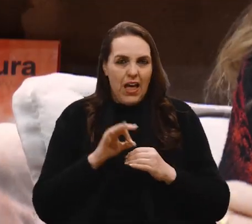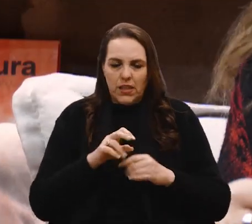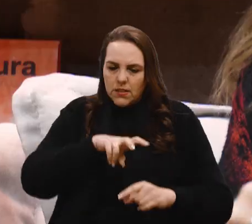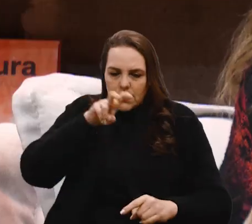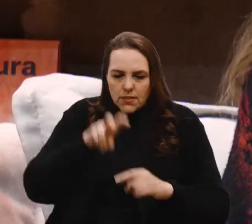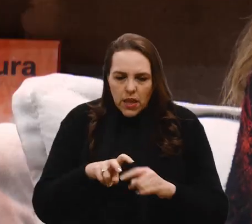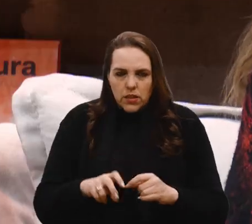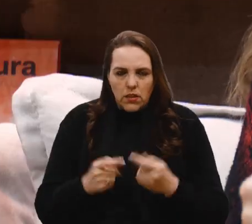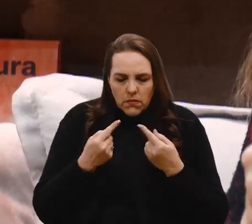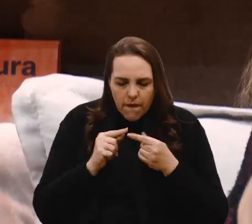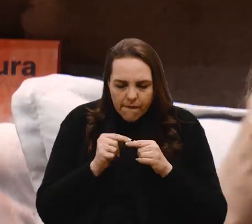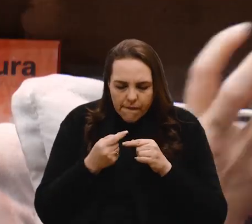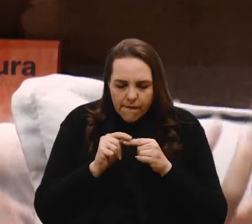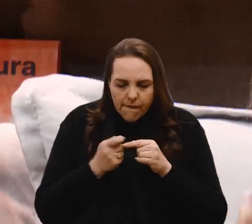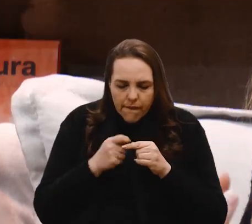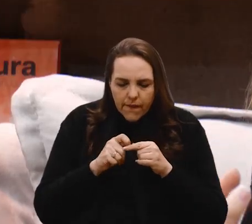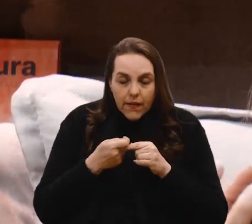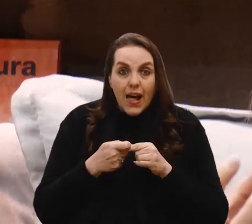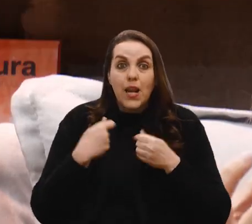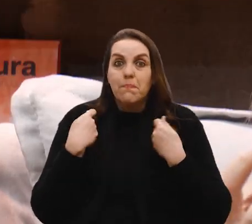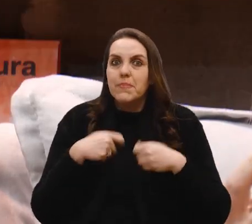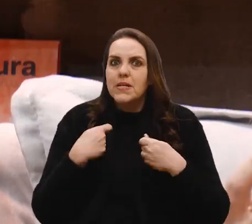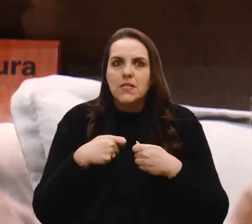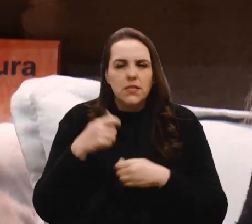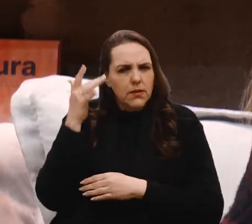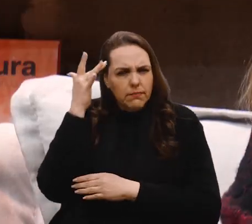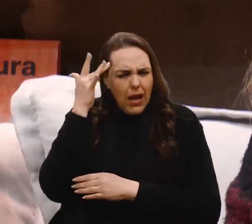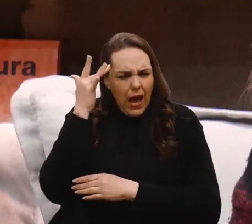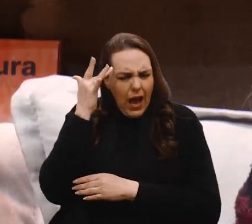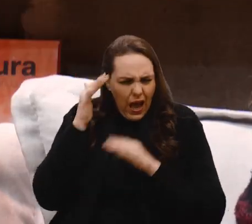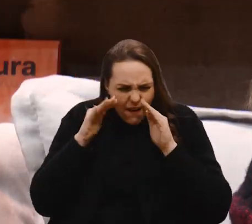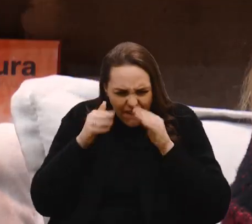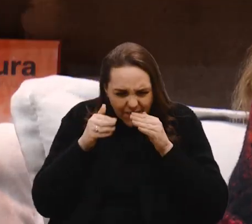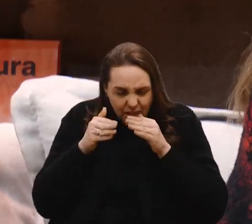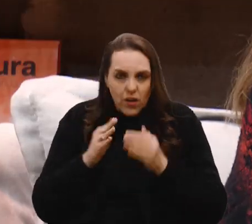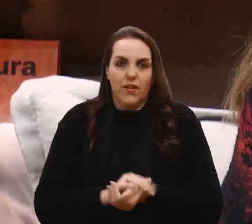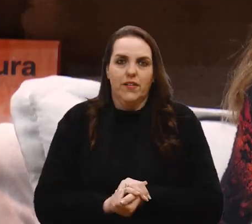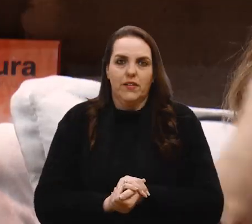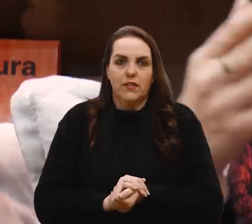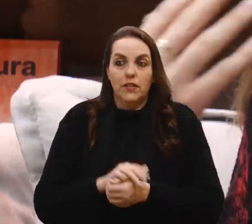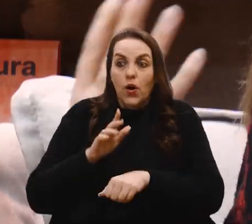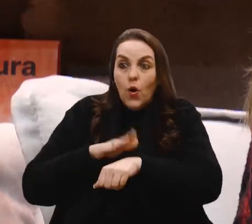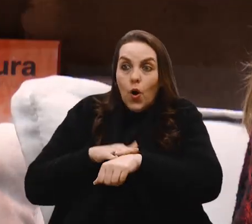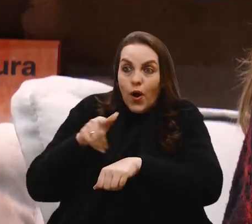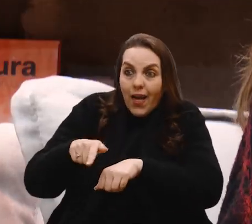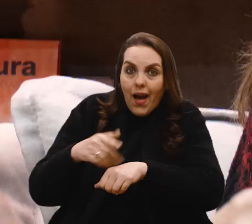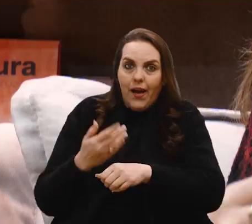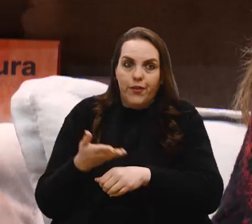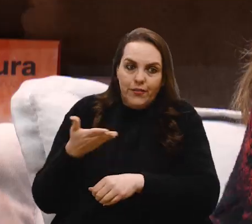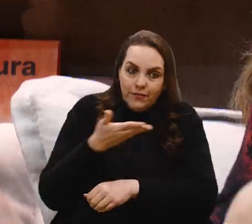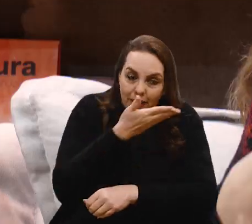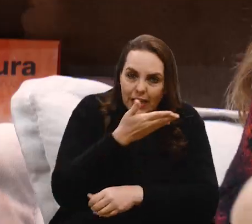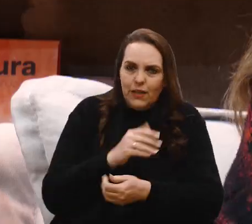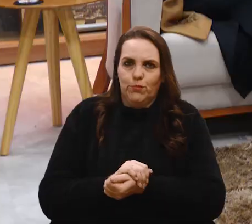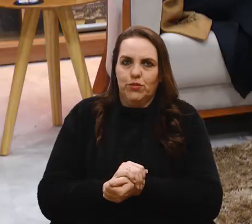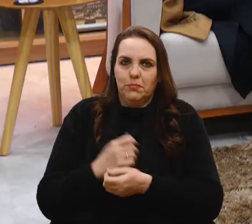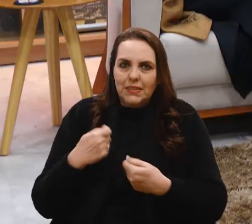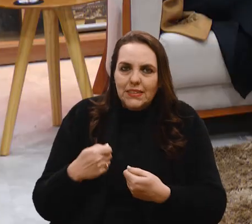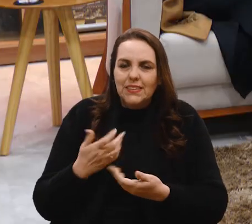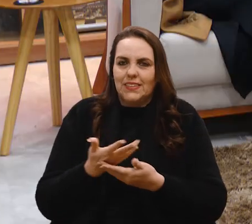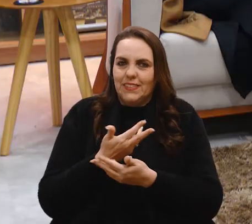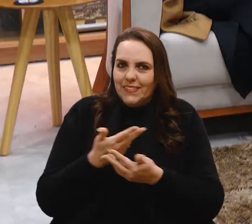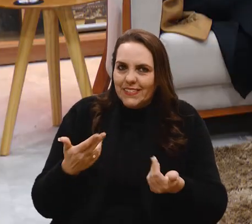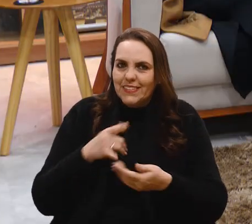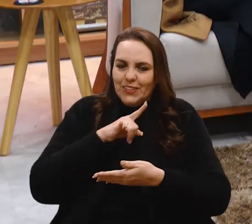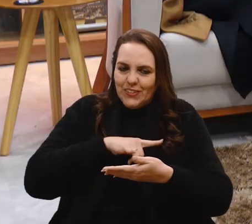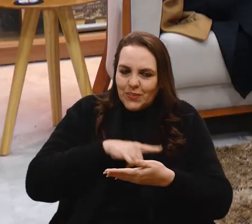chão, crochetando, porque ele pensou naquilo. Então assim, Arthur, temos horário, 1h pouco ele tinha que fazer um documento, e